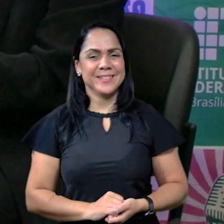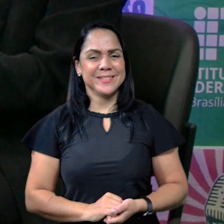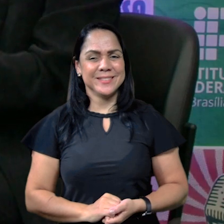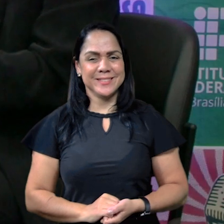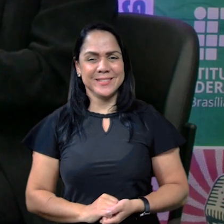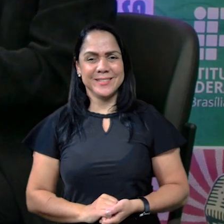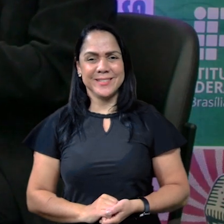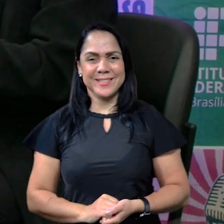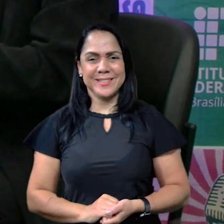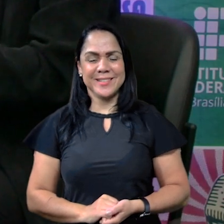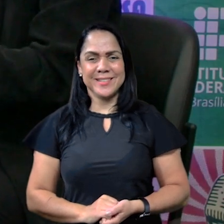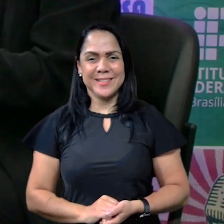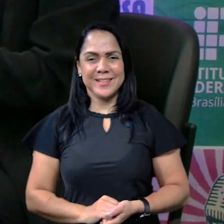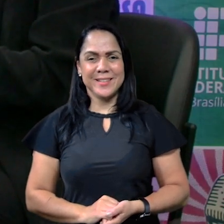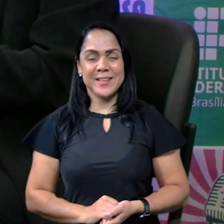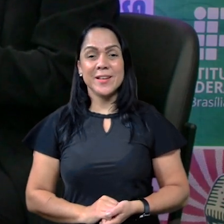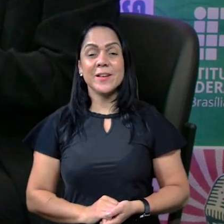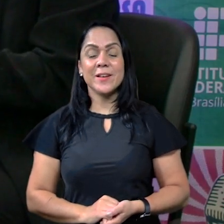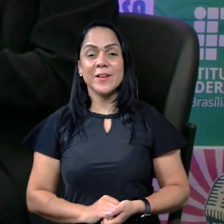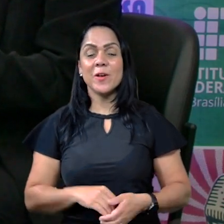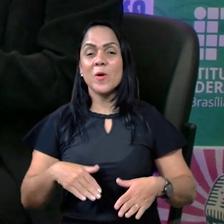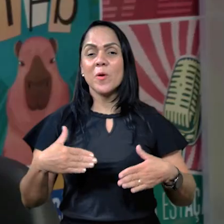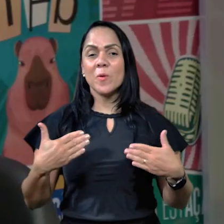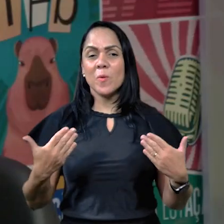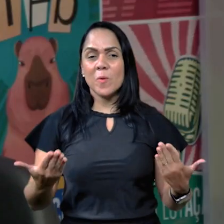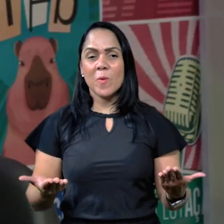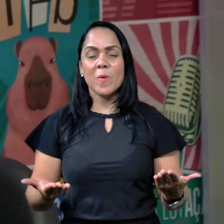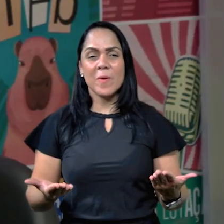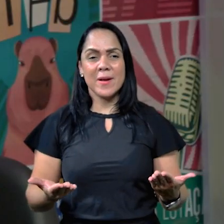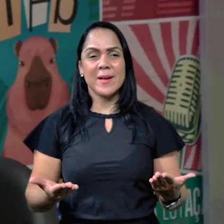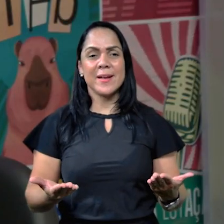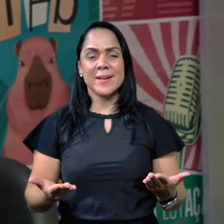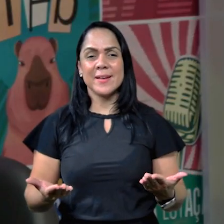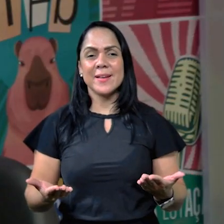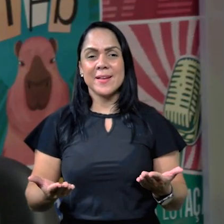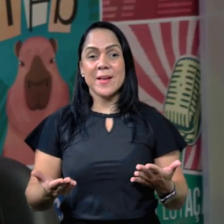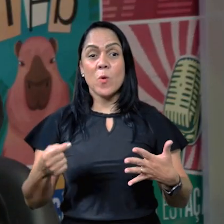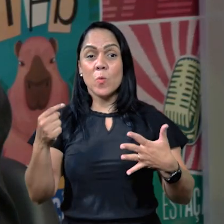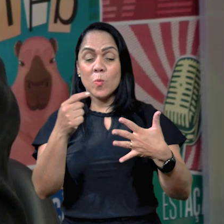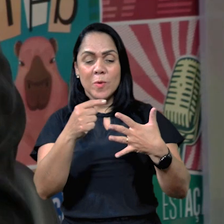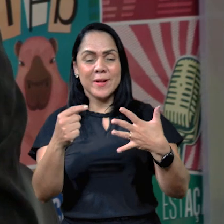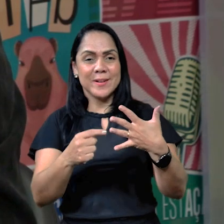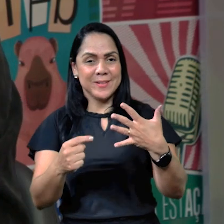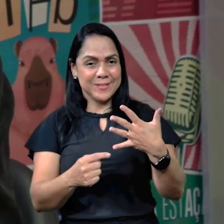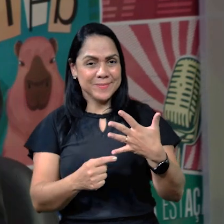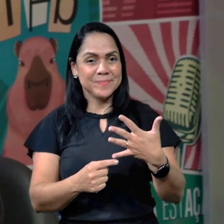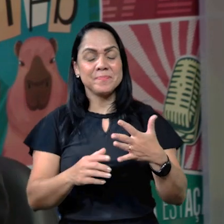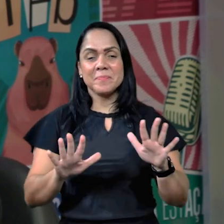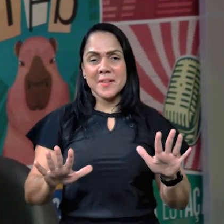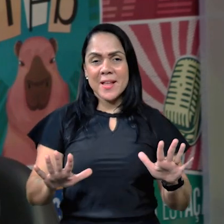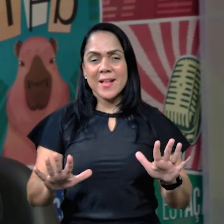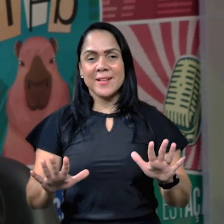IFB. Arrasou. Qual é hoje, assim, que você consegue listar pra gente? Também, assim, se você não conseguir, também tá tranquilo.